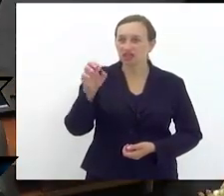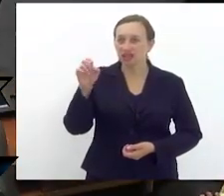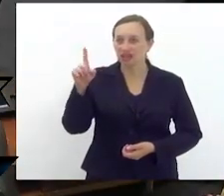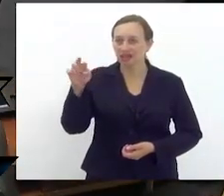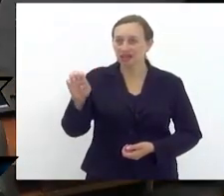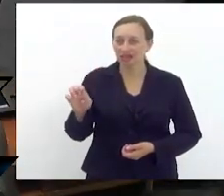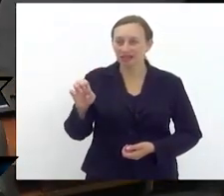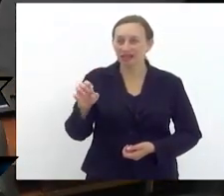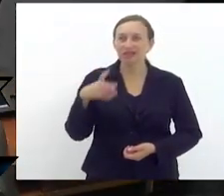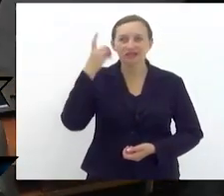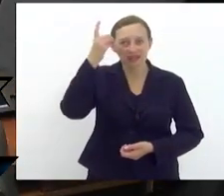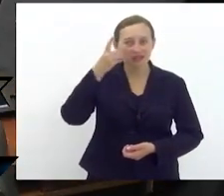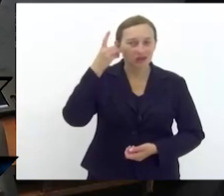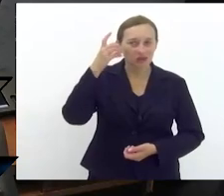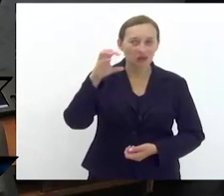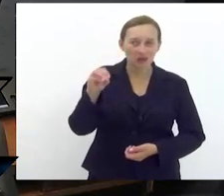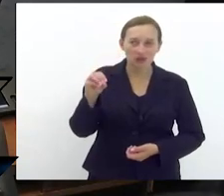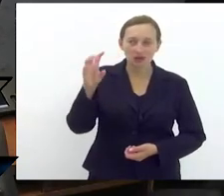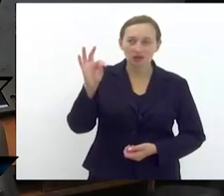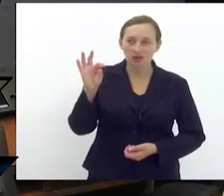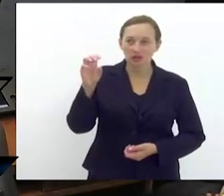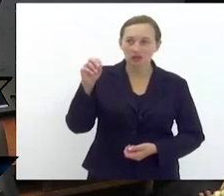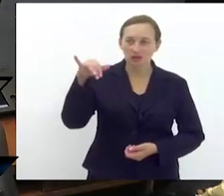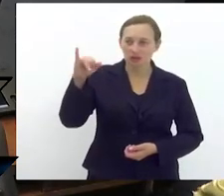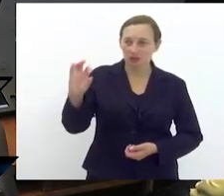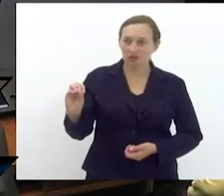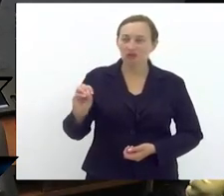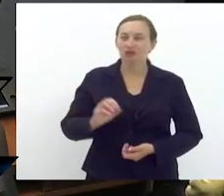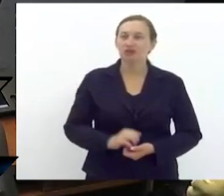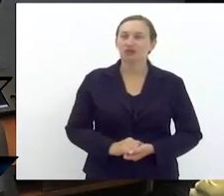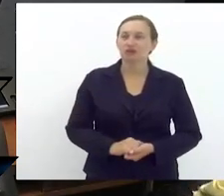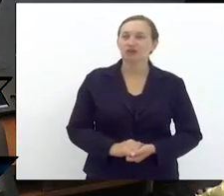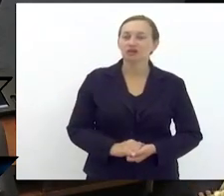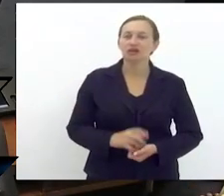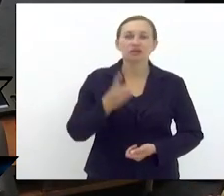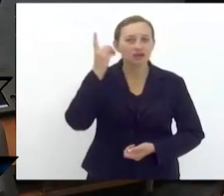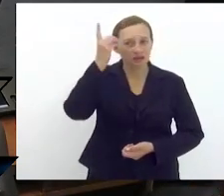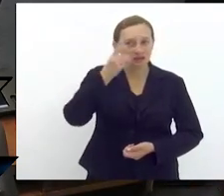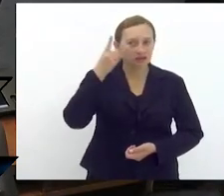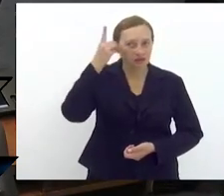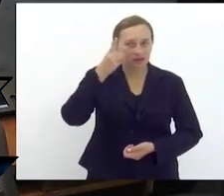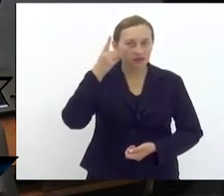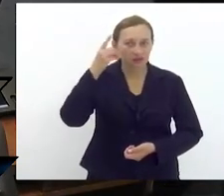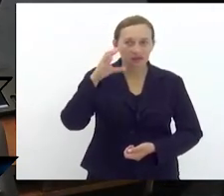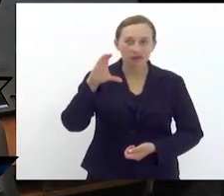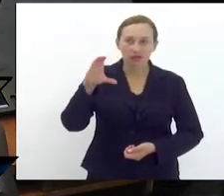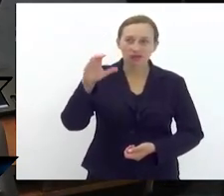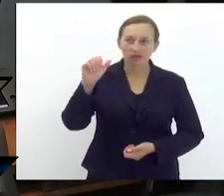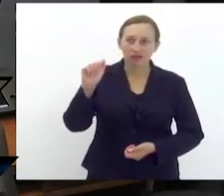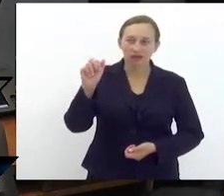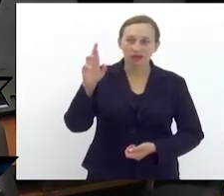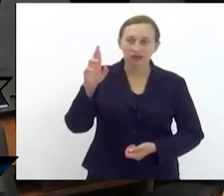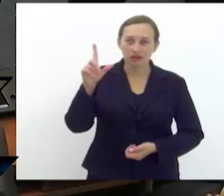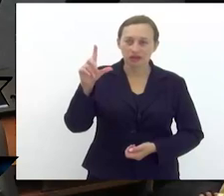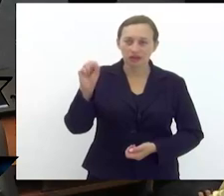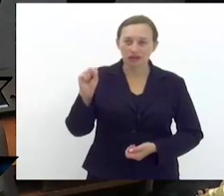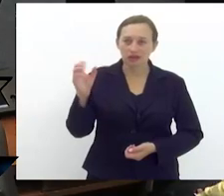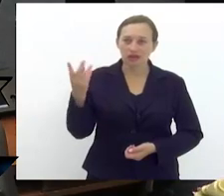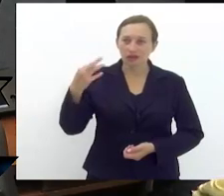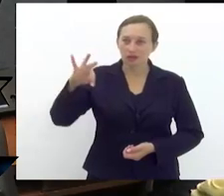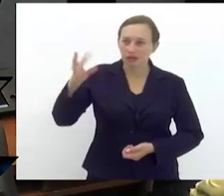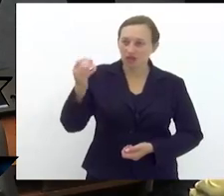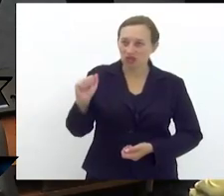Deputado Otoni de Paula deputada Carla Machado por favor